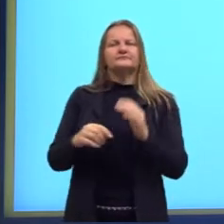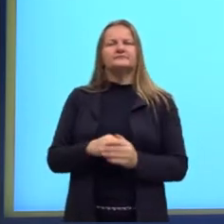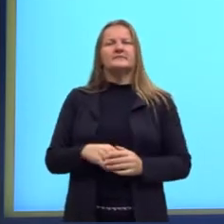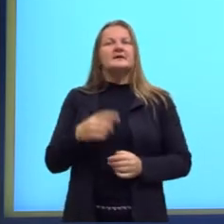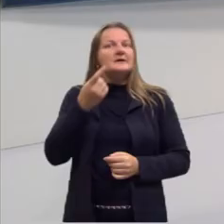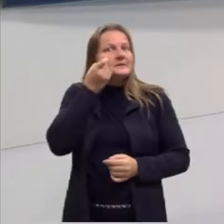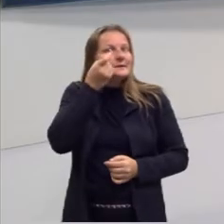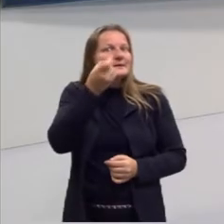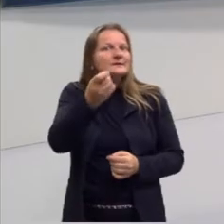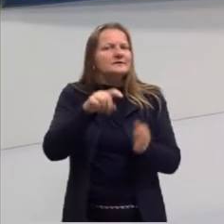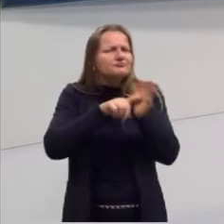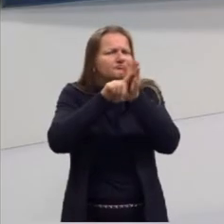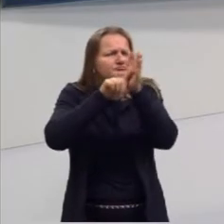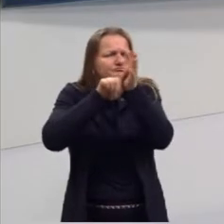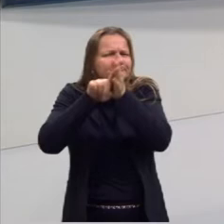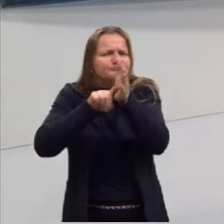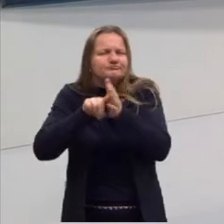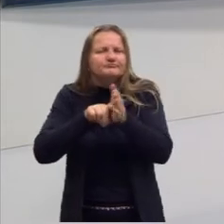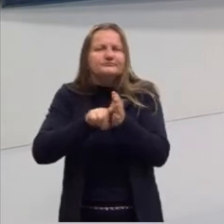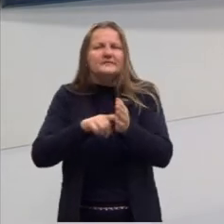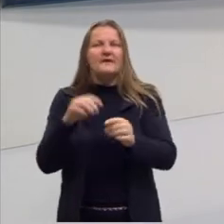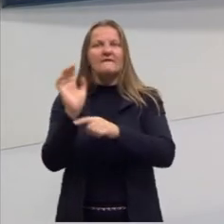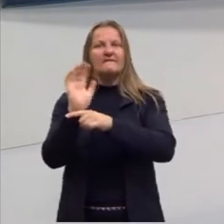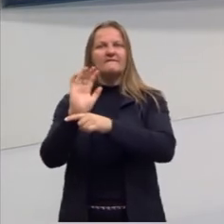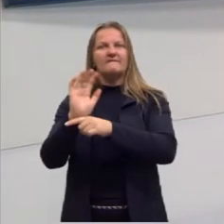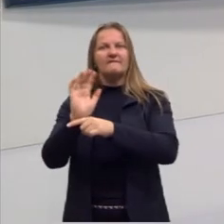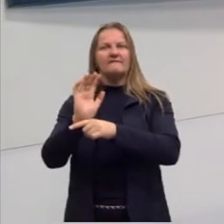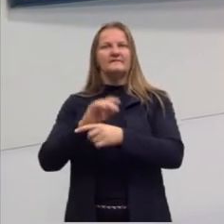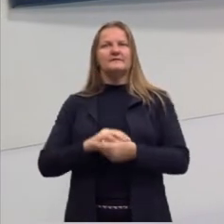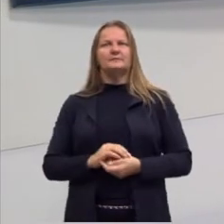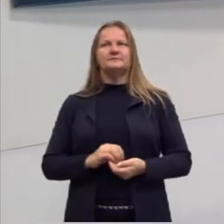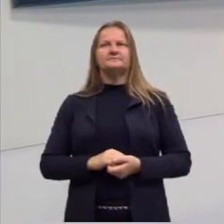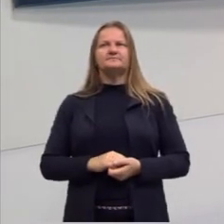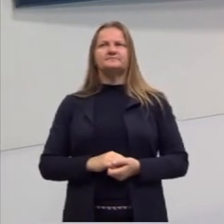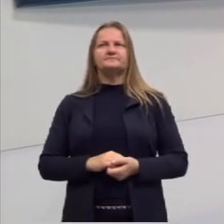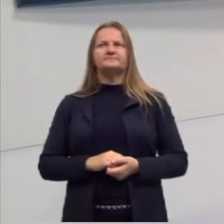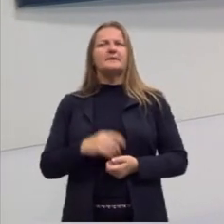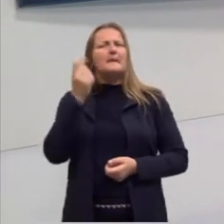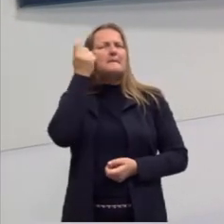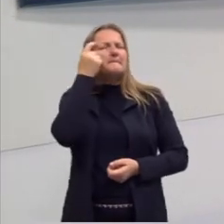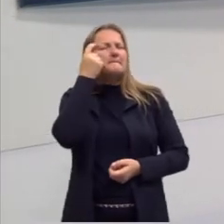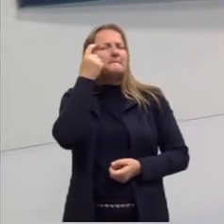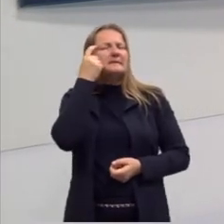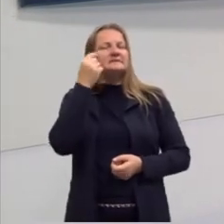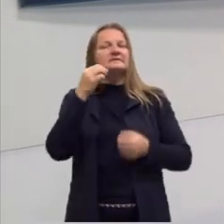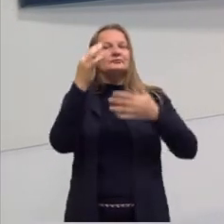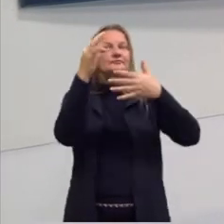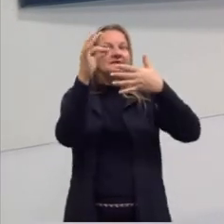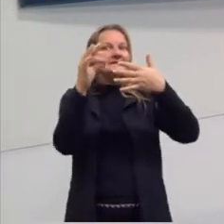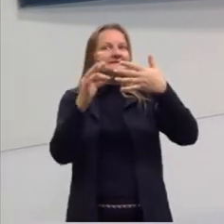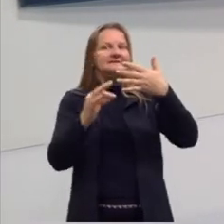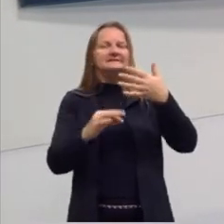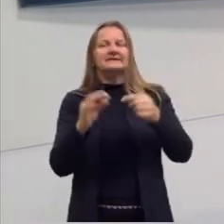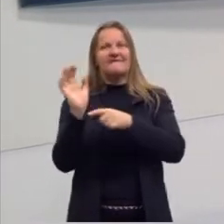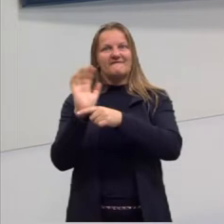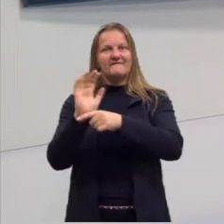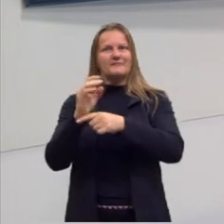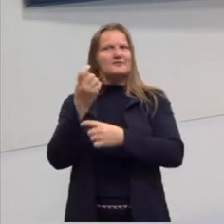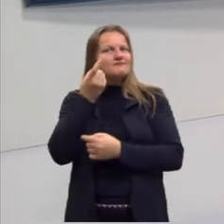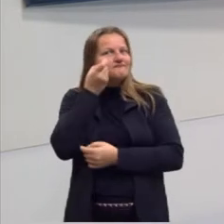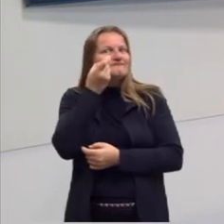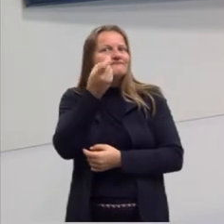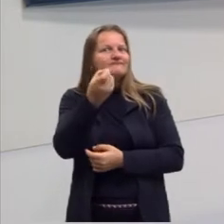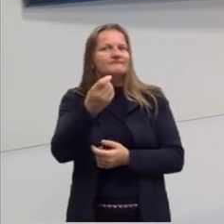interessante a gente olhar esse filme com pensando em algumas coisas né esse filme